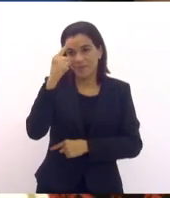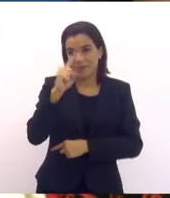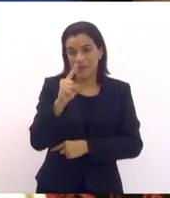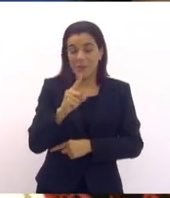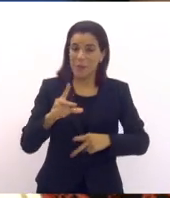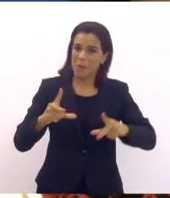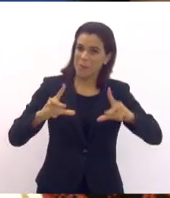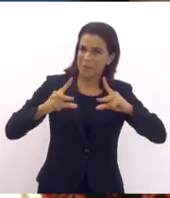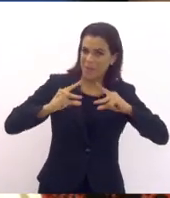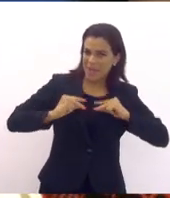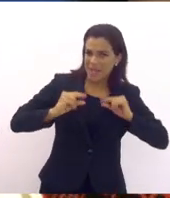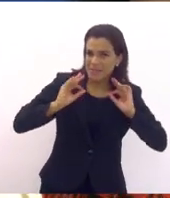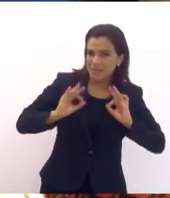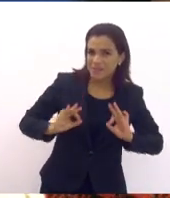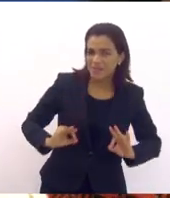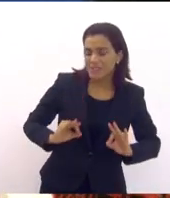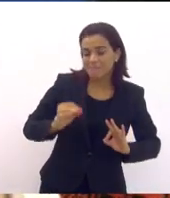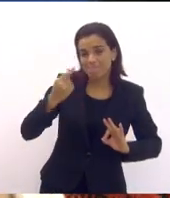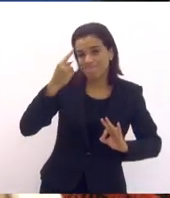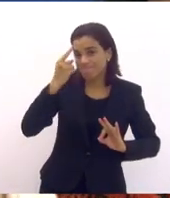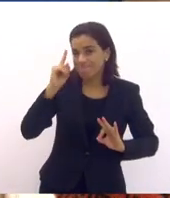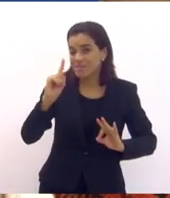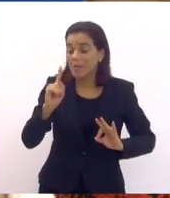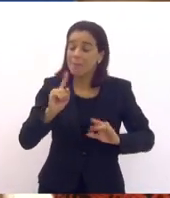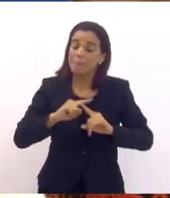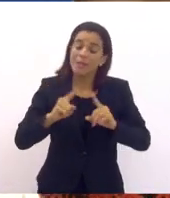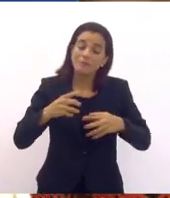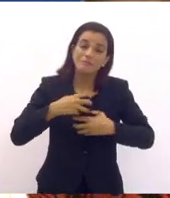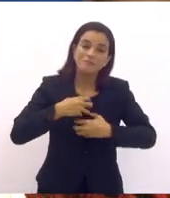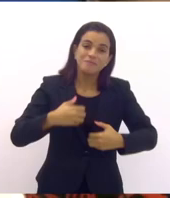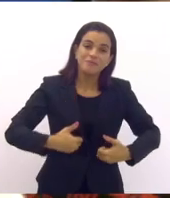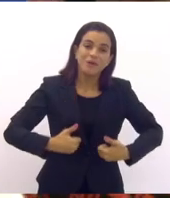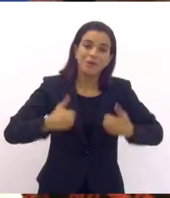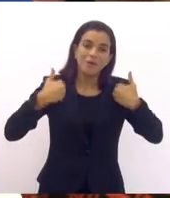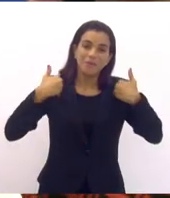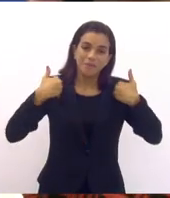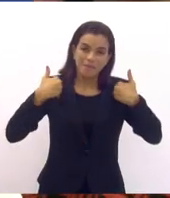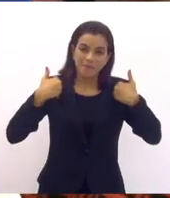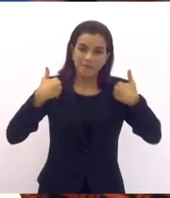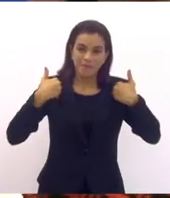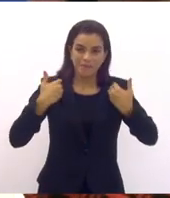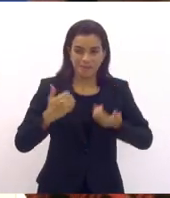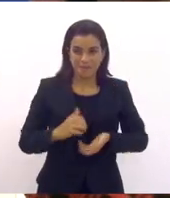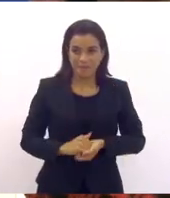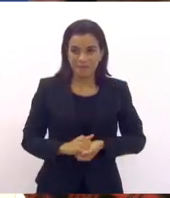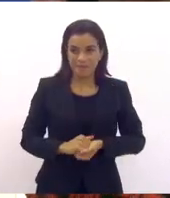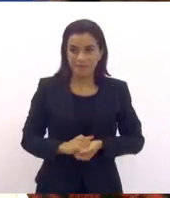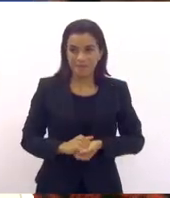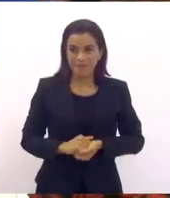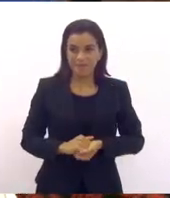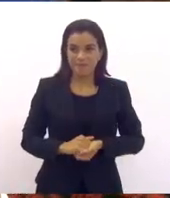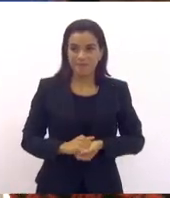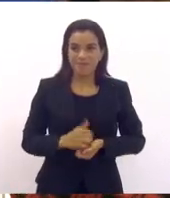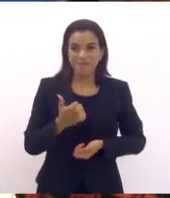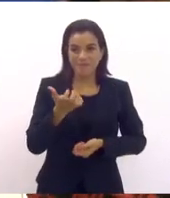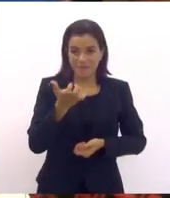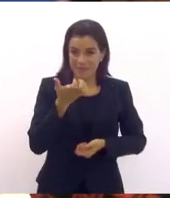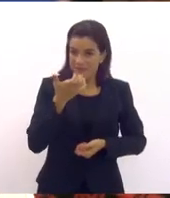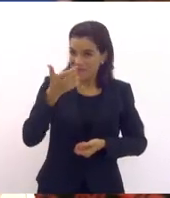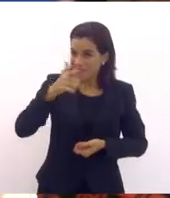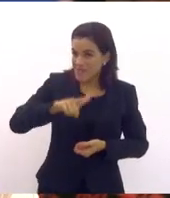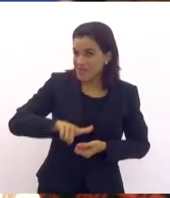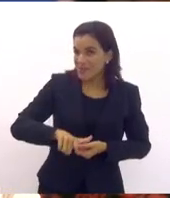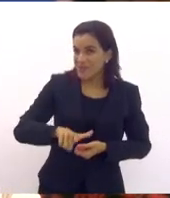mereço tanto mas eh para mim é uma honra uma live criada pelo Senhor e quero dizer que vou voltar